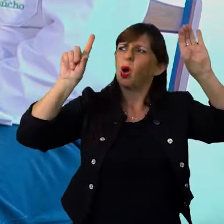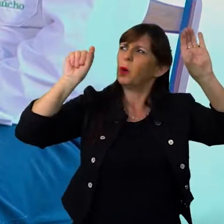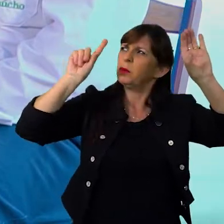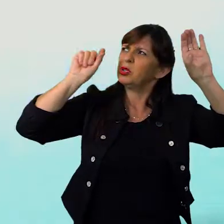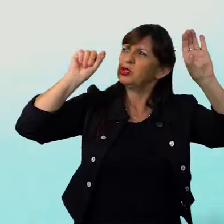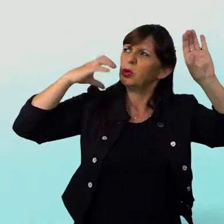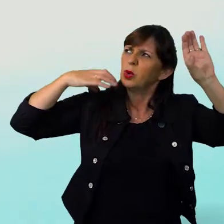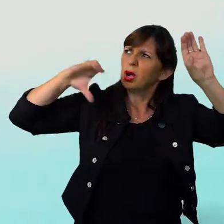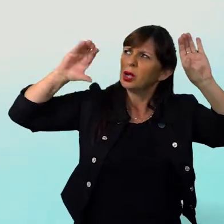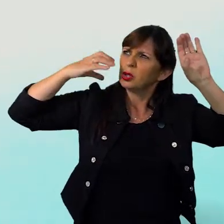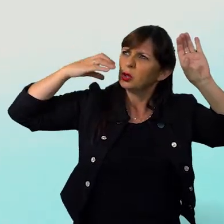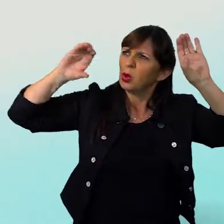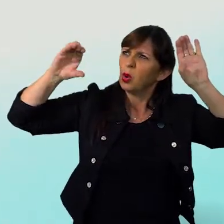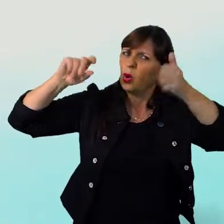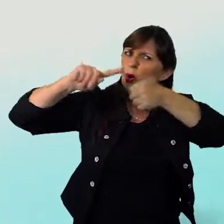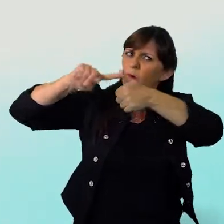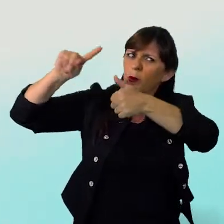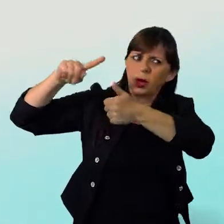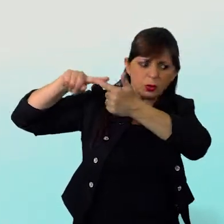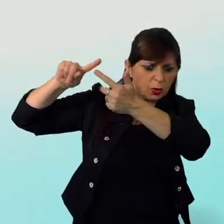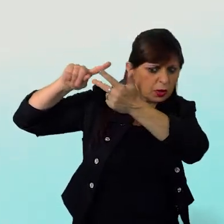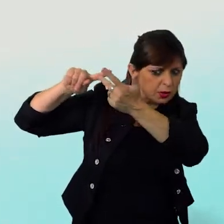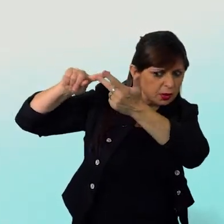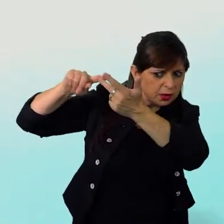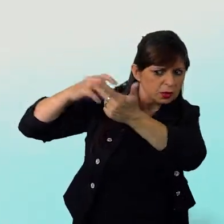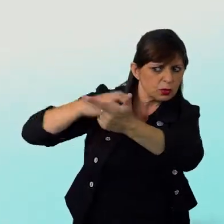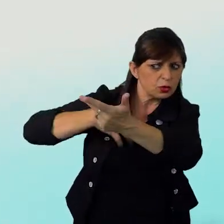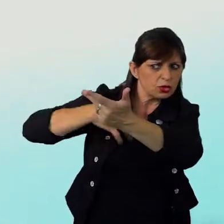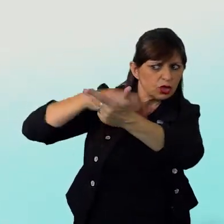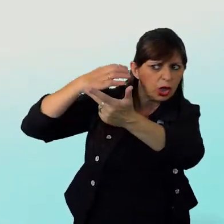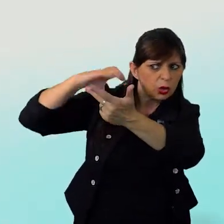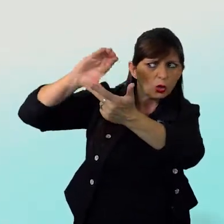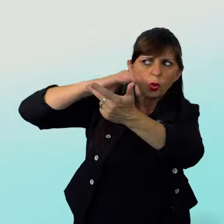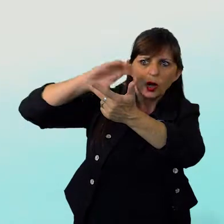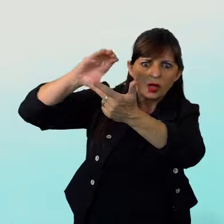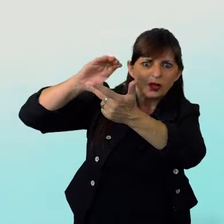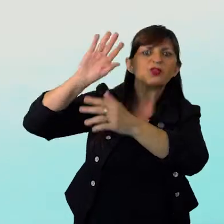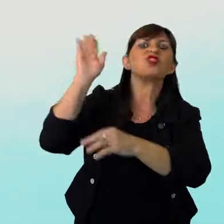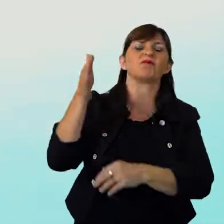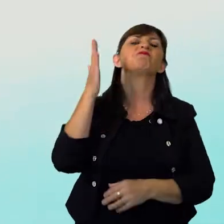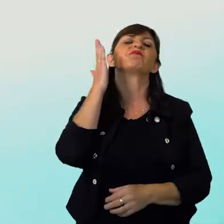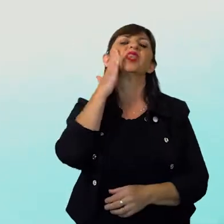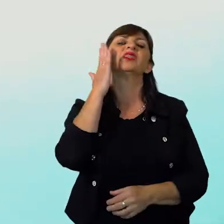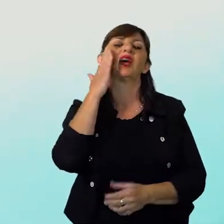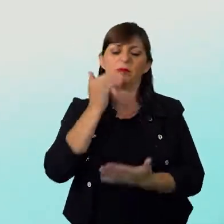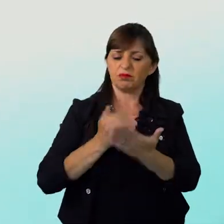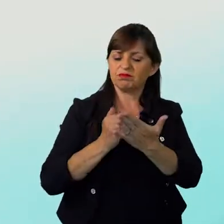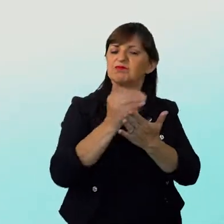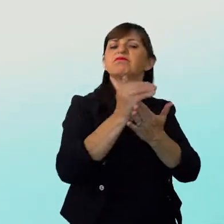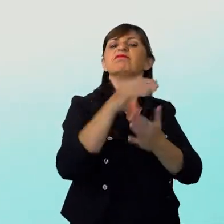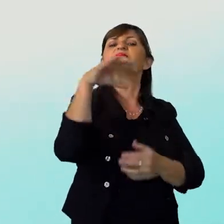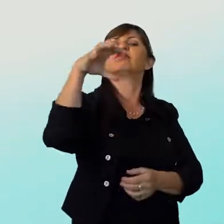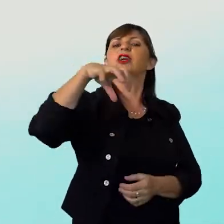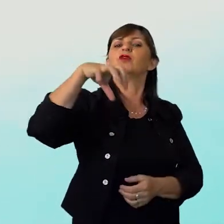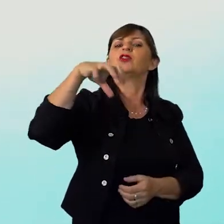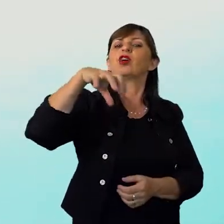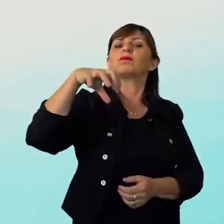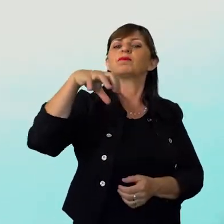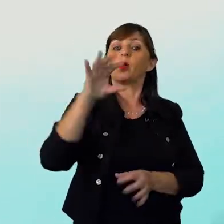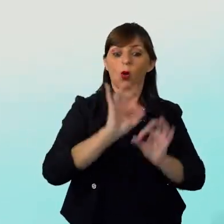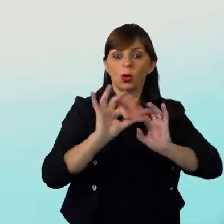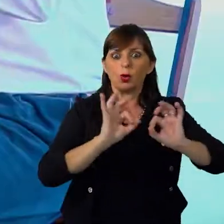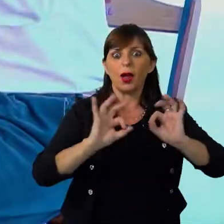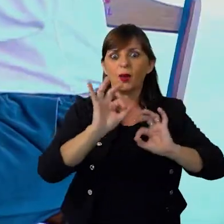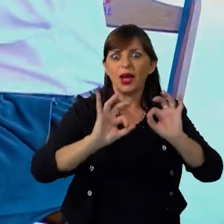tantas vezes se manifestou dessa forma vai parar a chuva tá no ponto de bolso marca largado